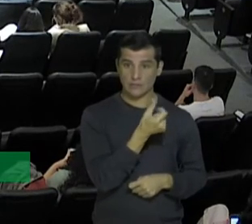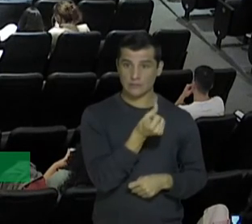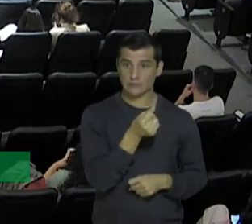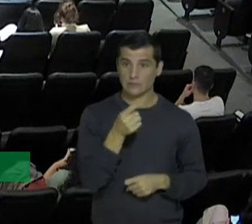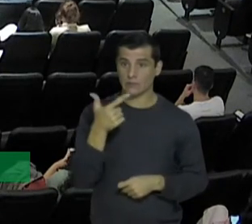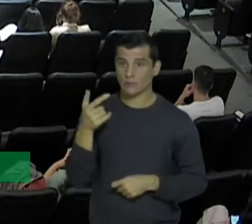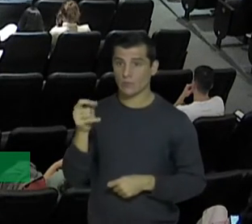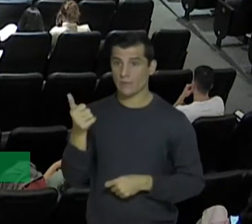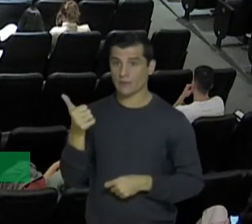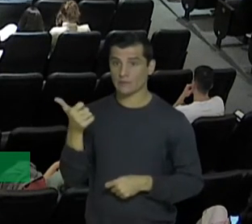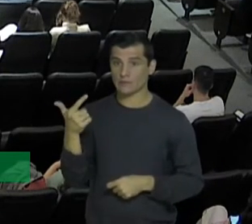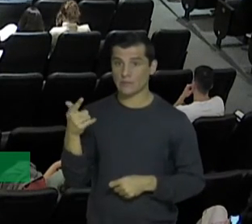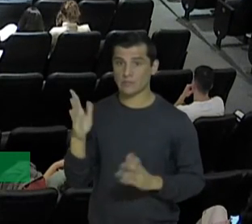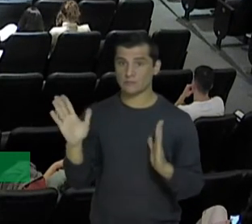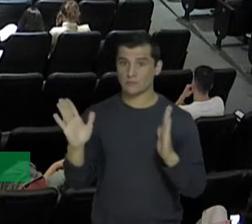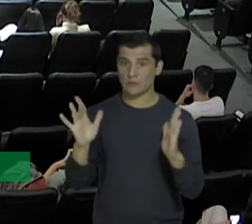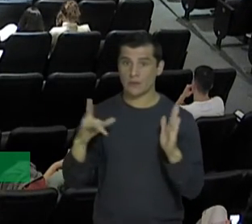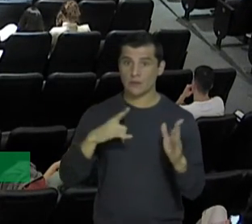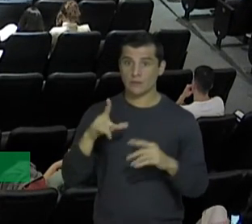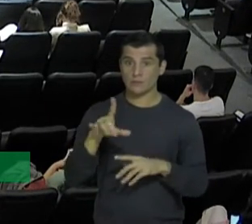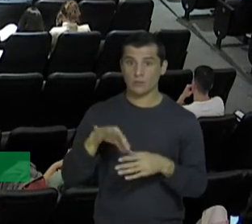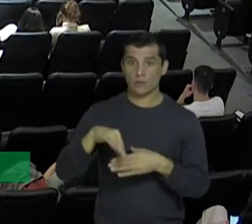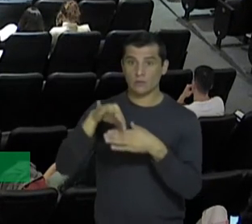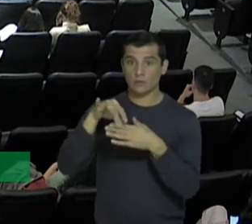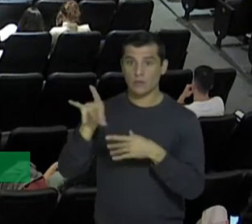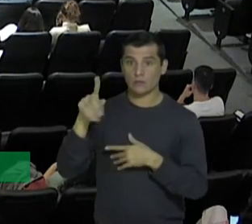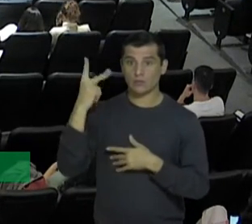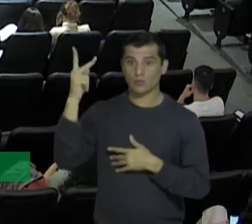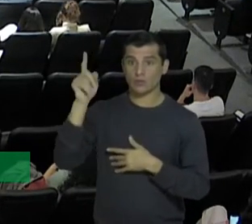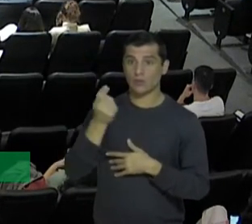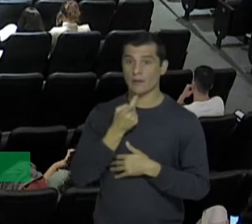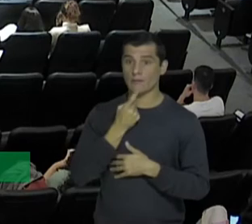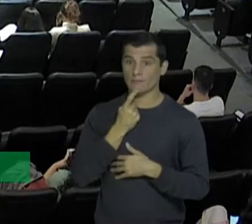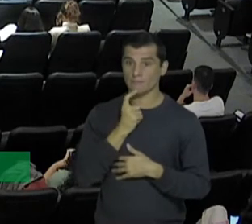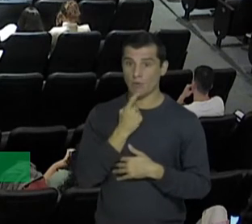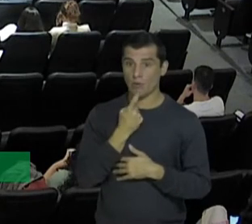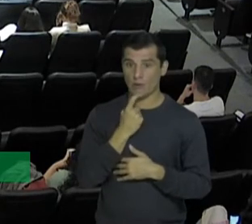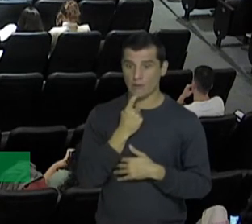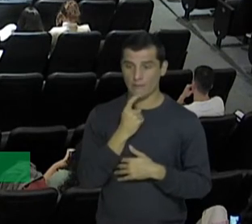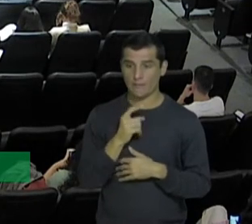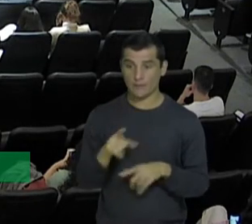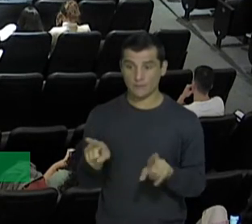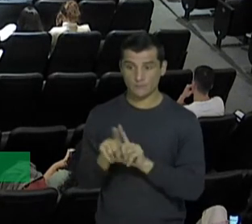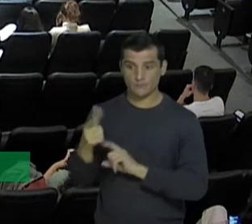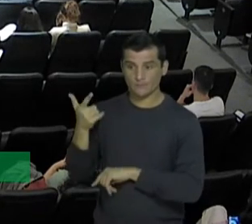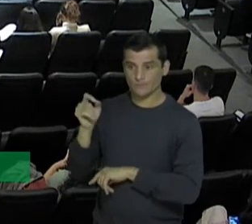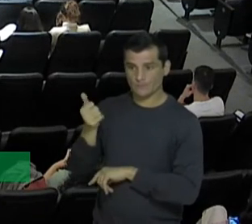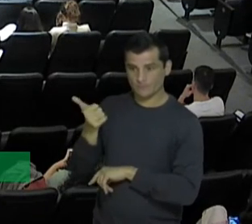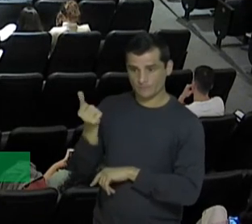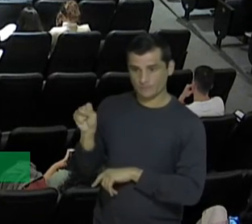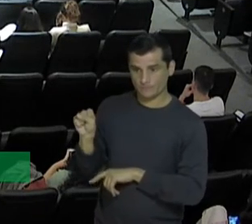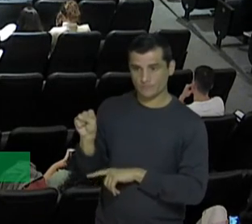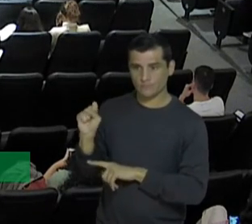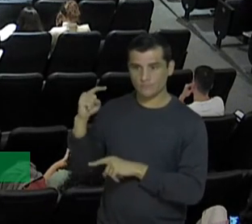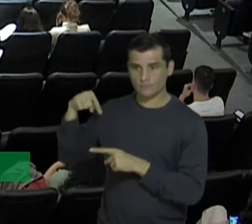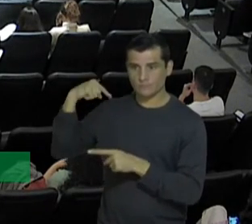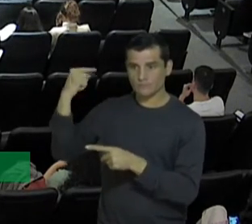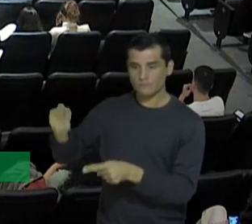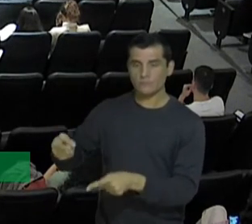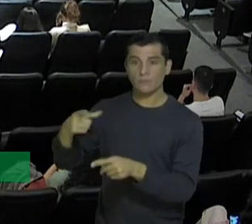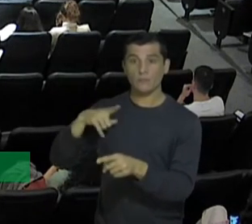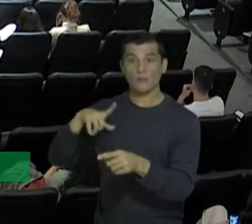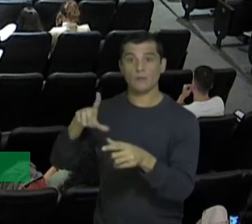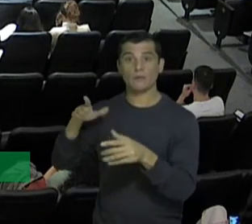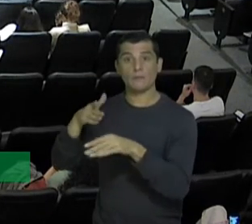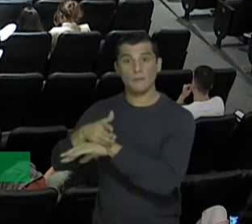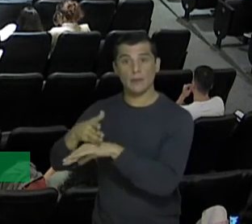Europeia no projeto de pesquisa sediado no Nip Unicamp desde 2018 é membro do comitê gestor do Centro de